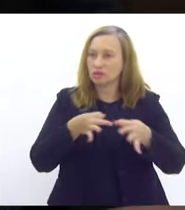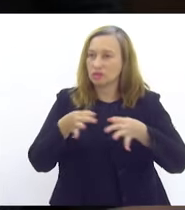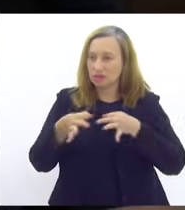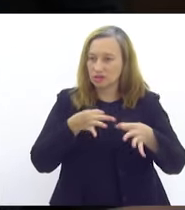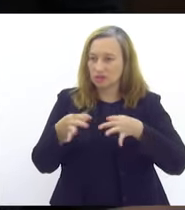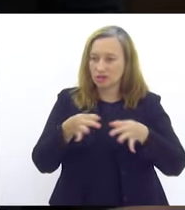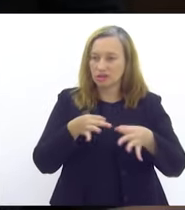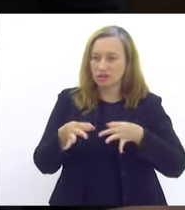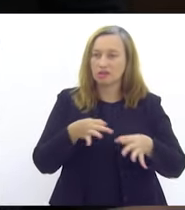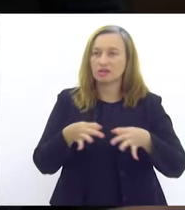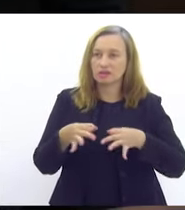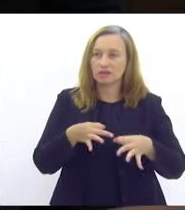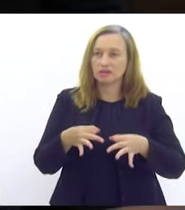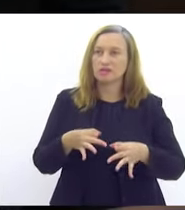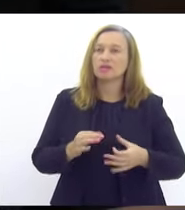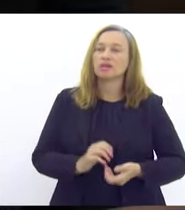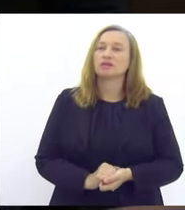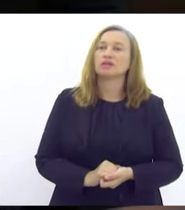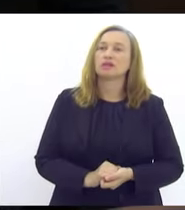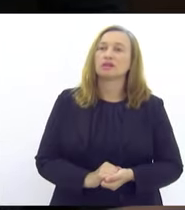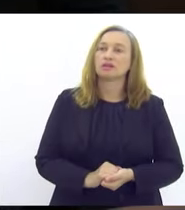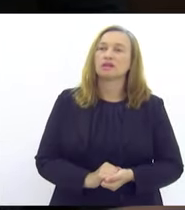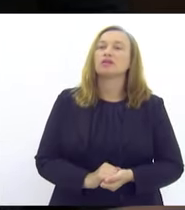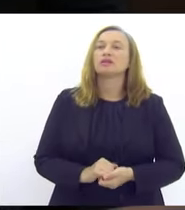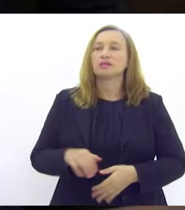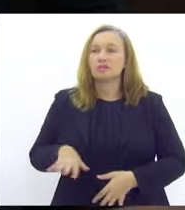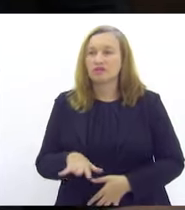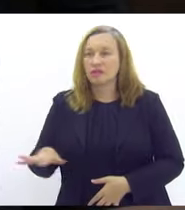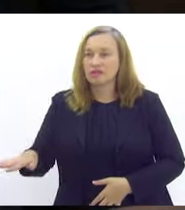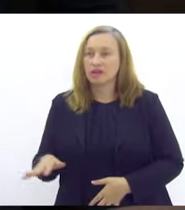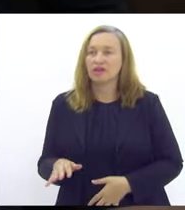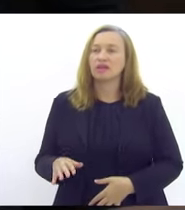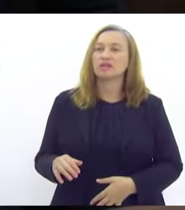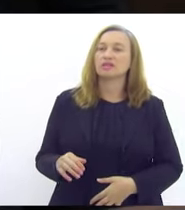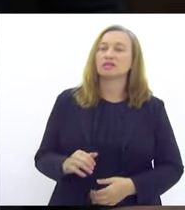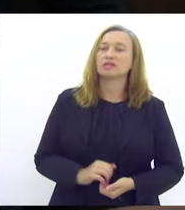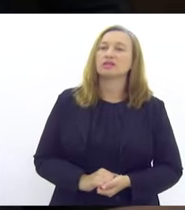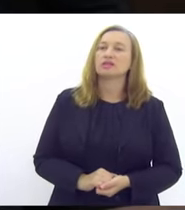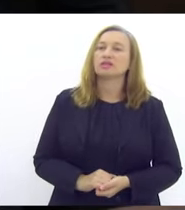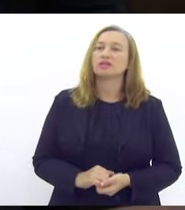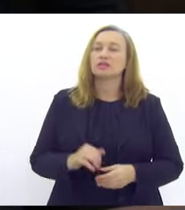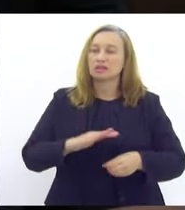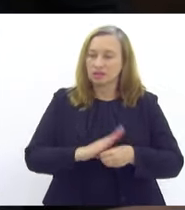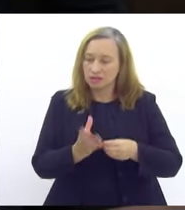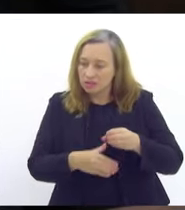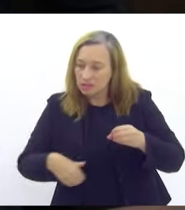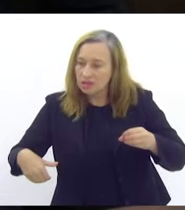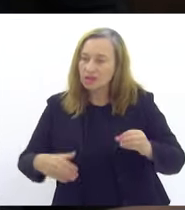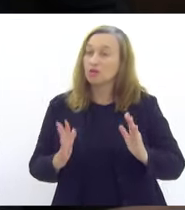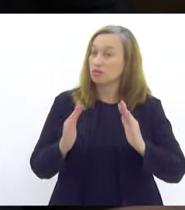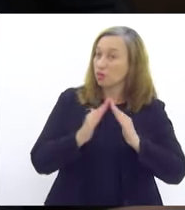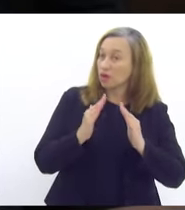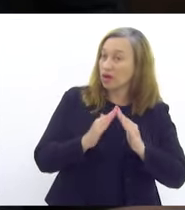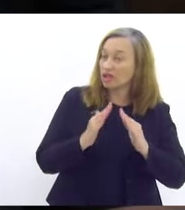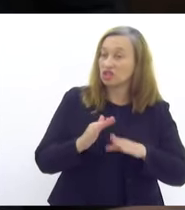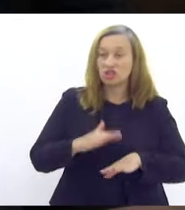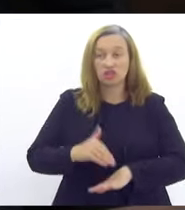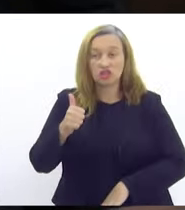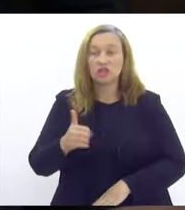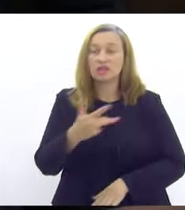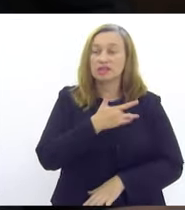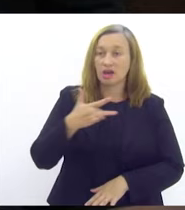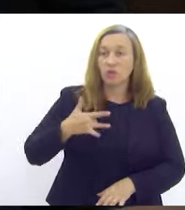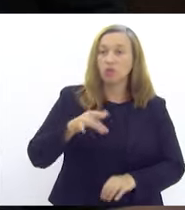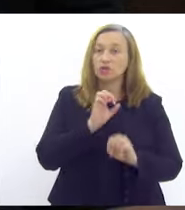para reivindicar direitos para a favela e para as periferias, desde saneamento básico, moradia digna, saúde,